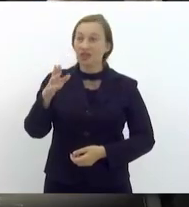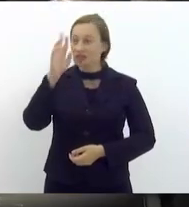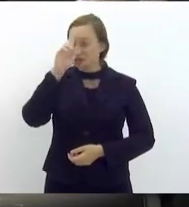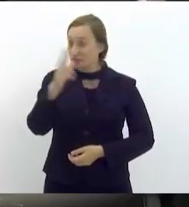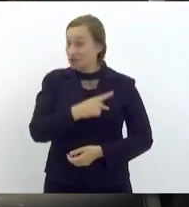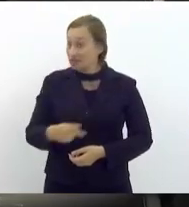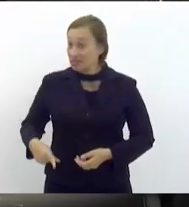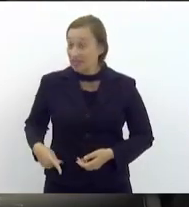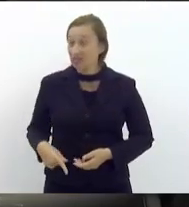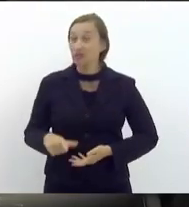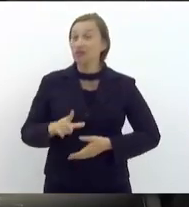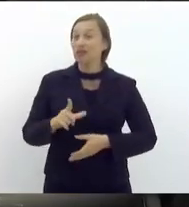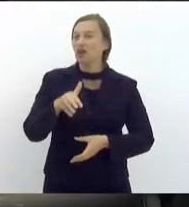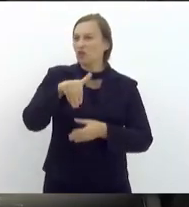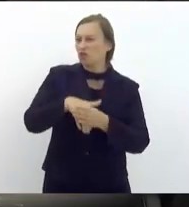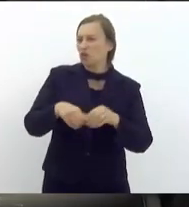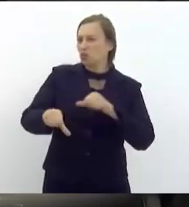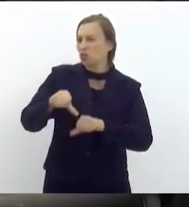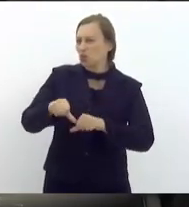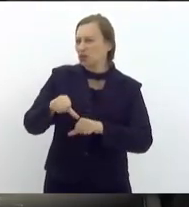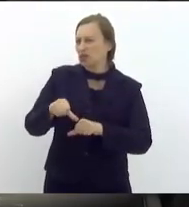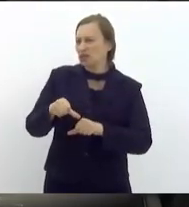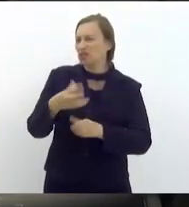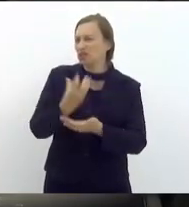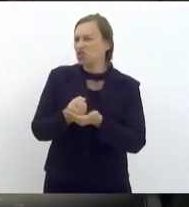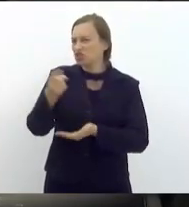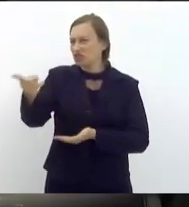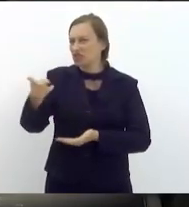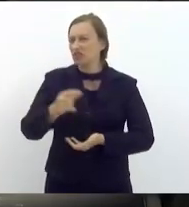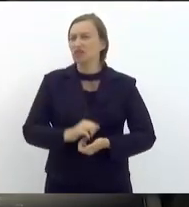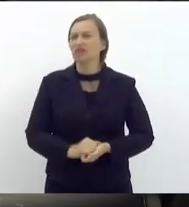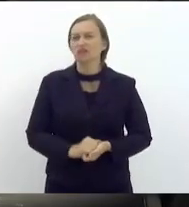existe meu voto contra por favor